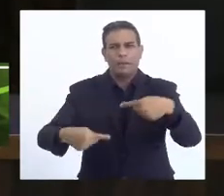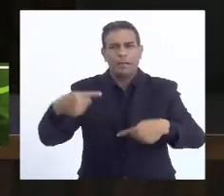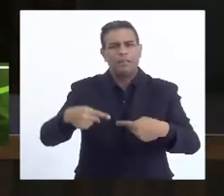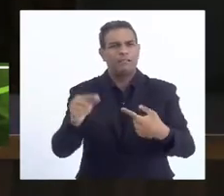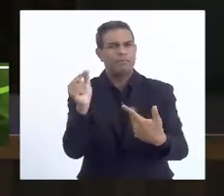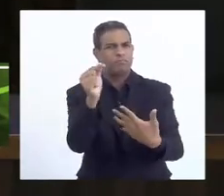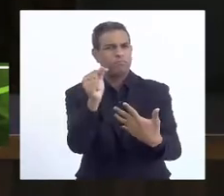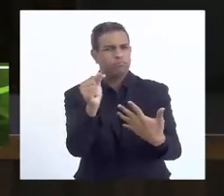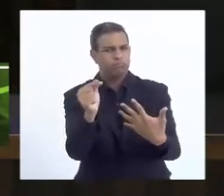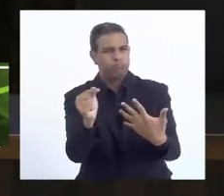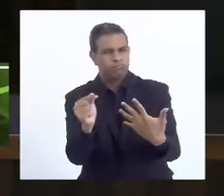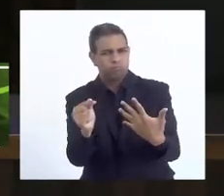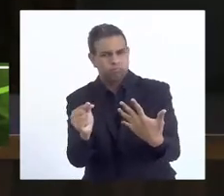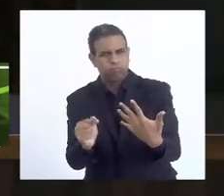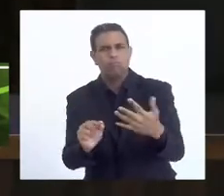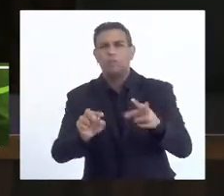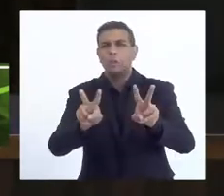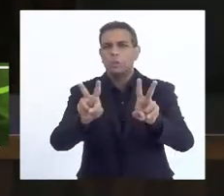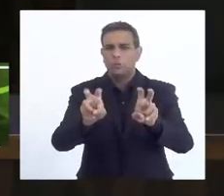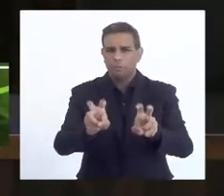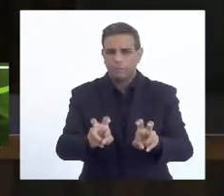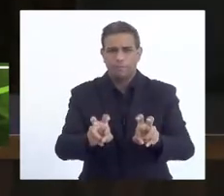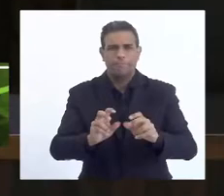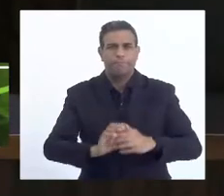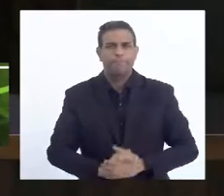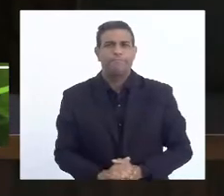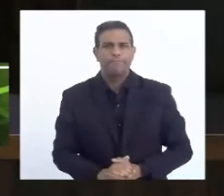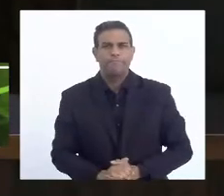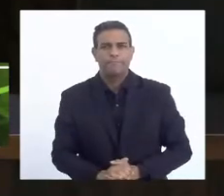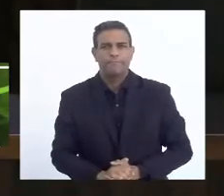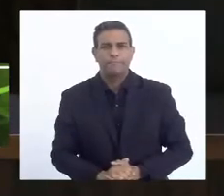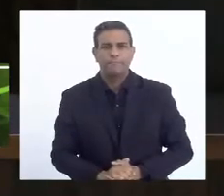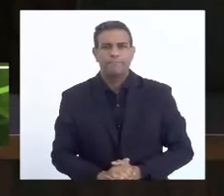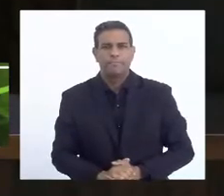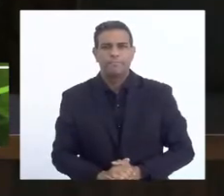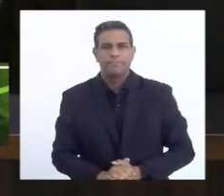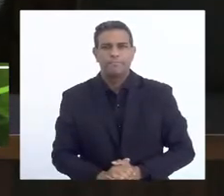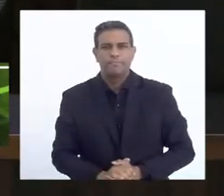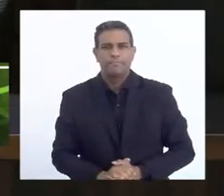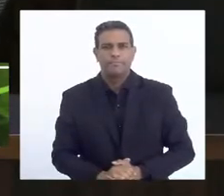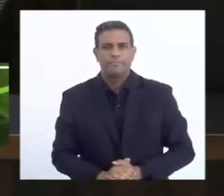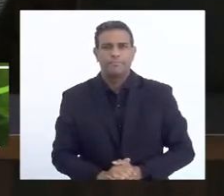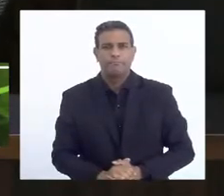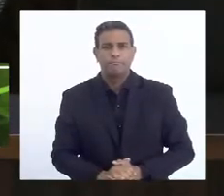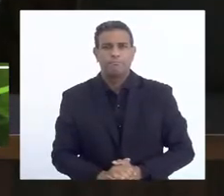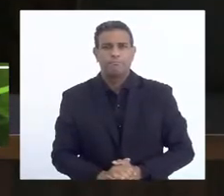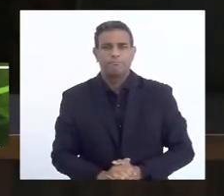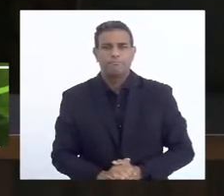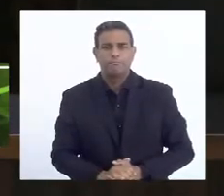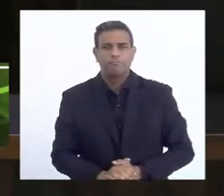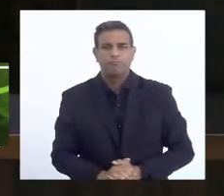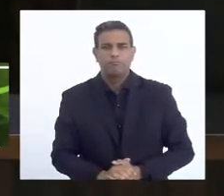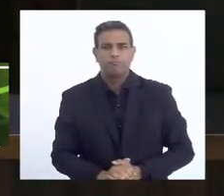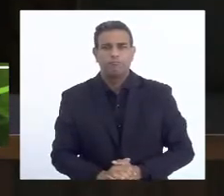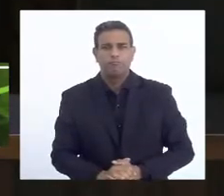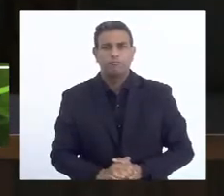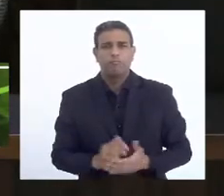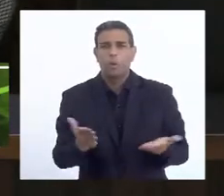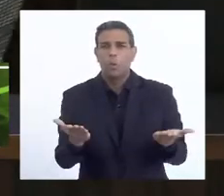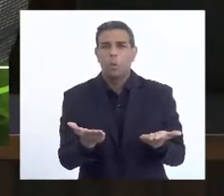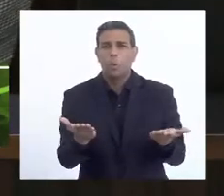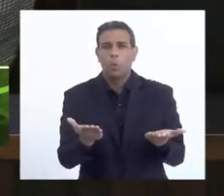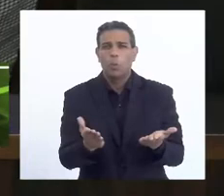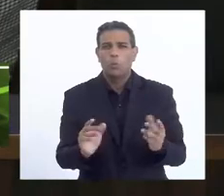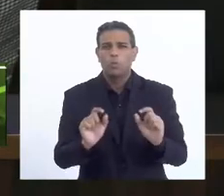debatendo sobre essa questão. Então, para a gente já, né, dar início,